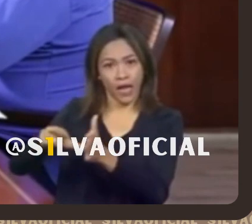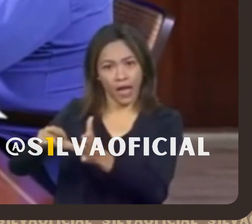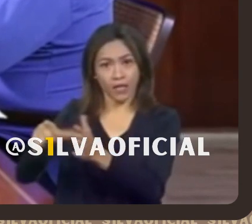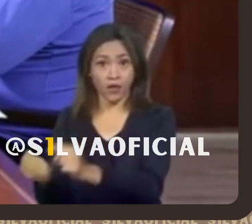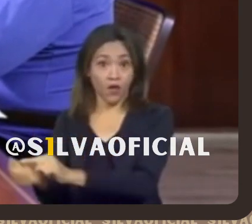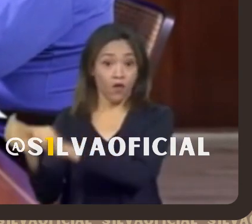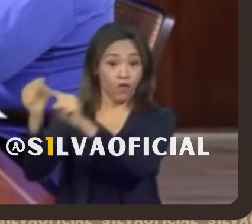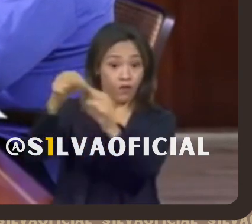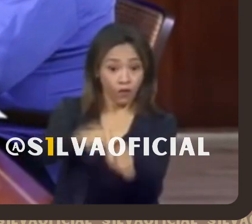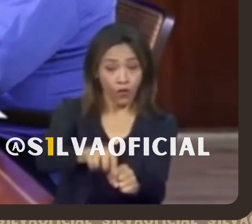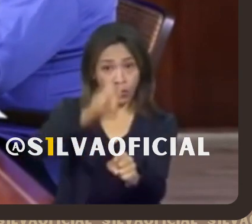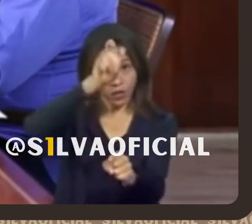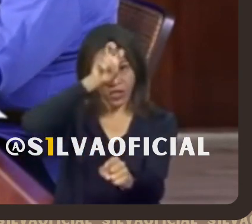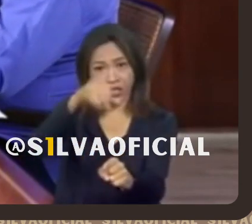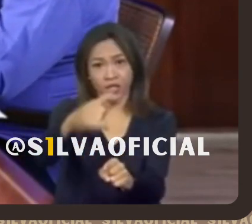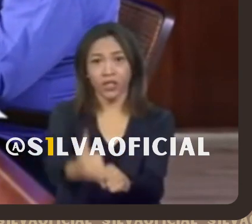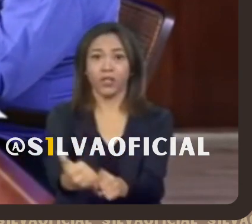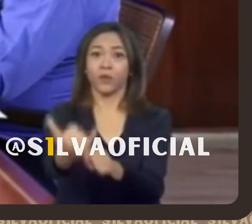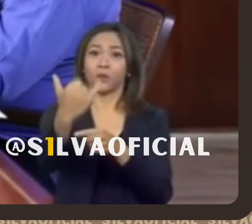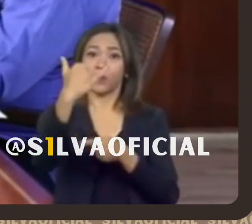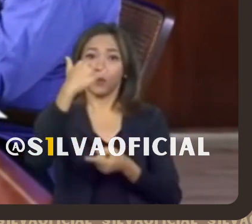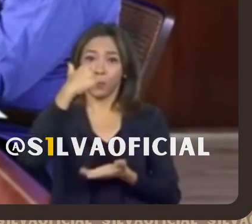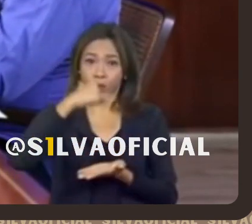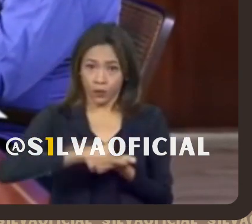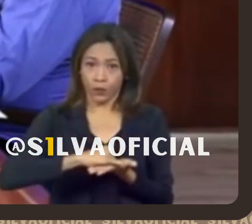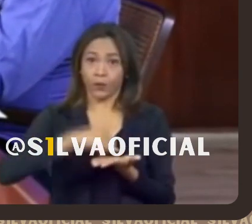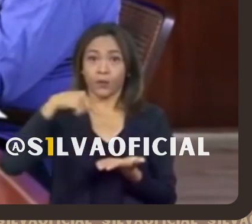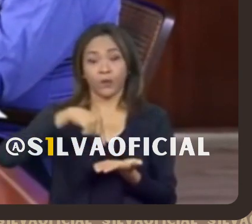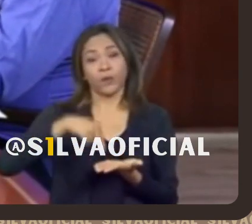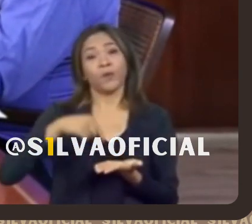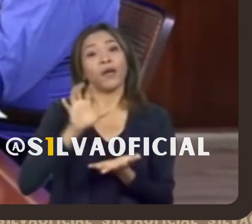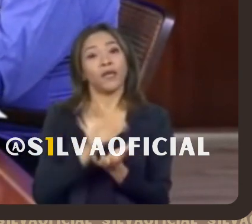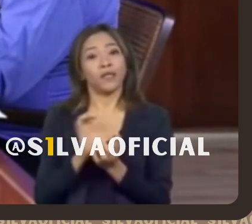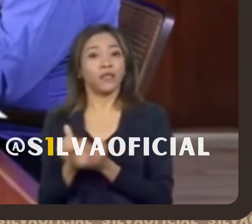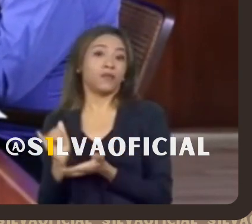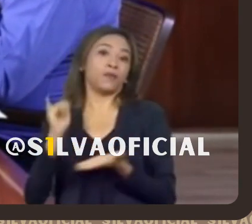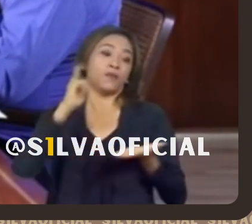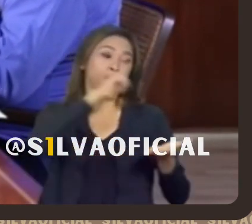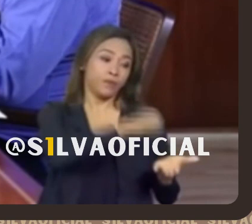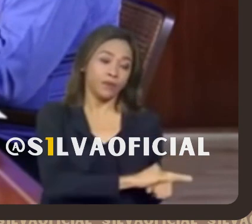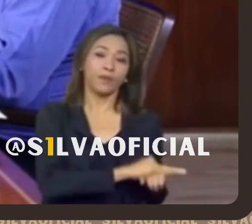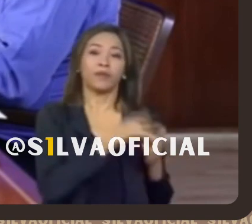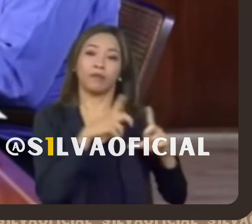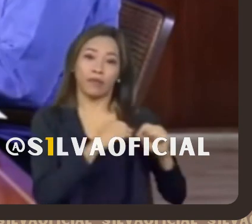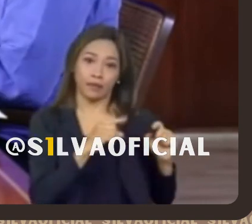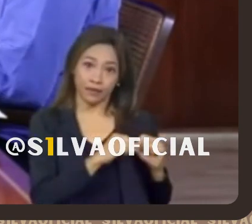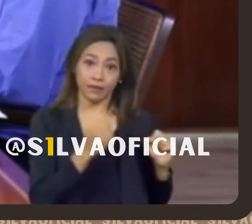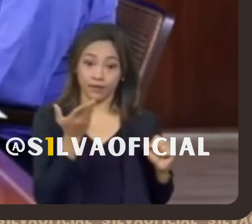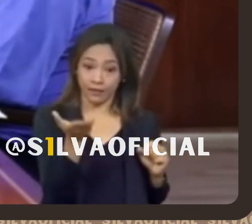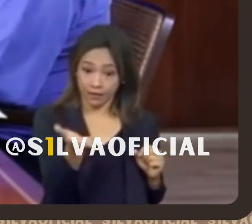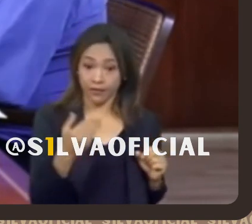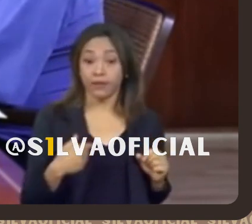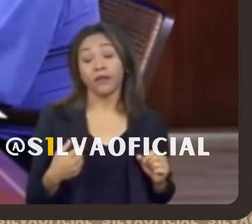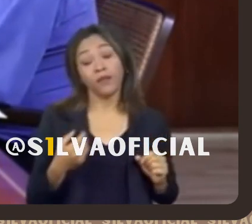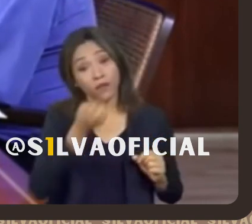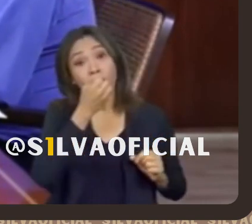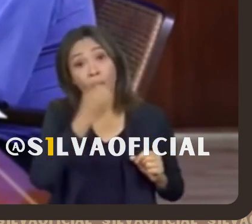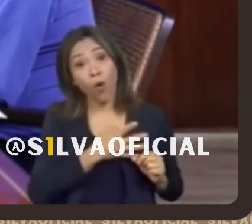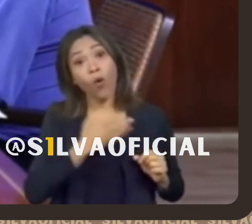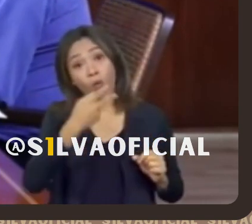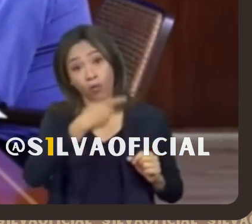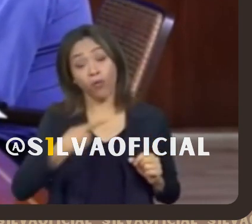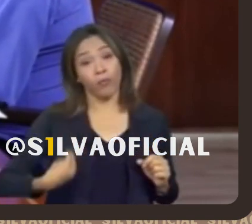duas paradas Las Palmas Recife até que chegaram ontem o presidente recebeu e foi muito foi muito emocionante né